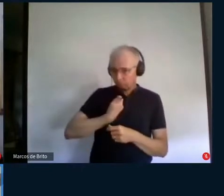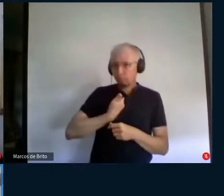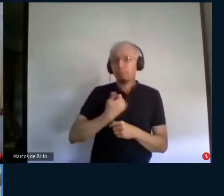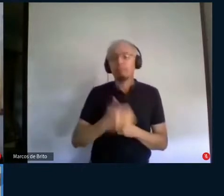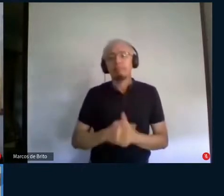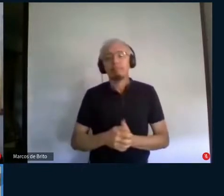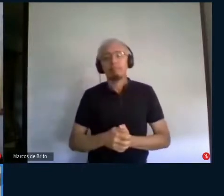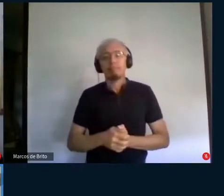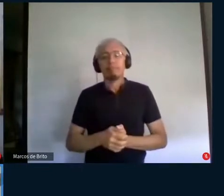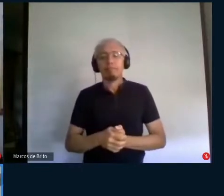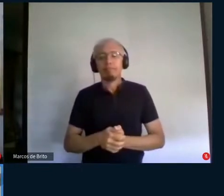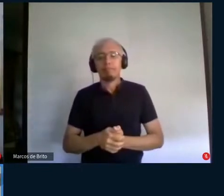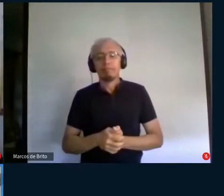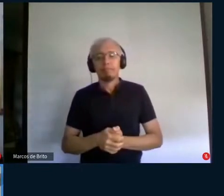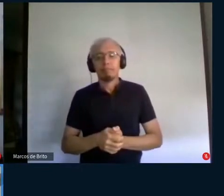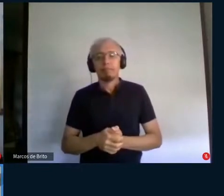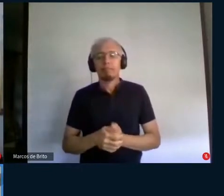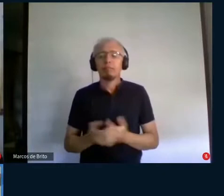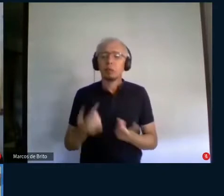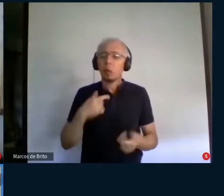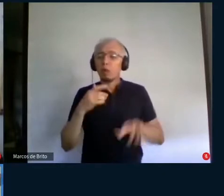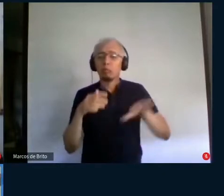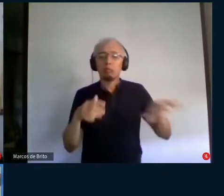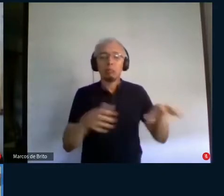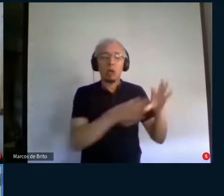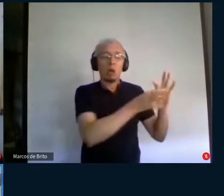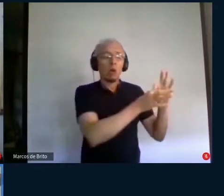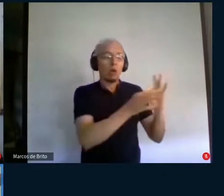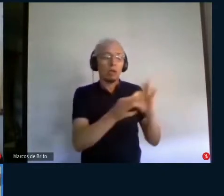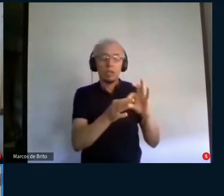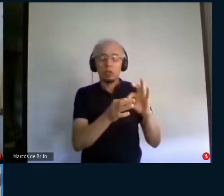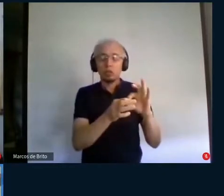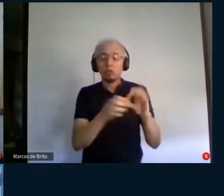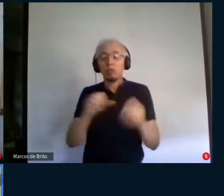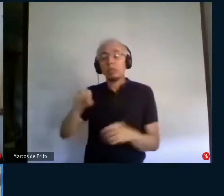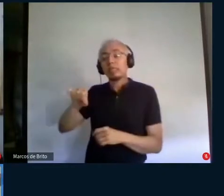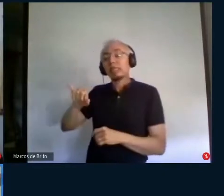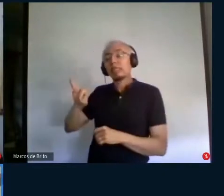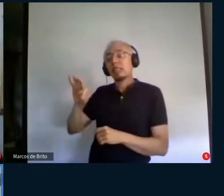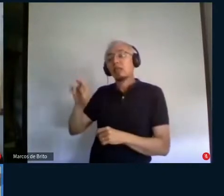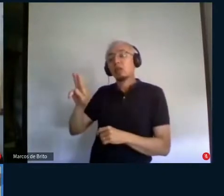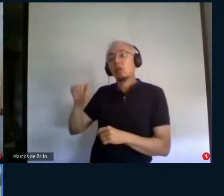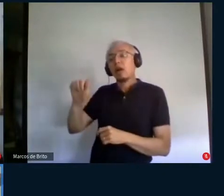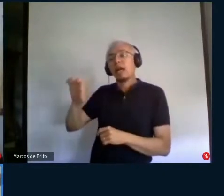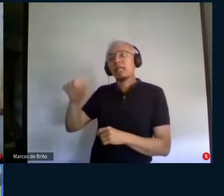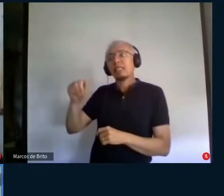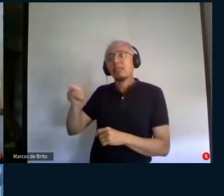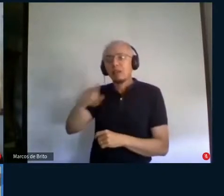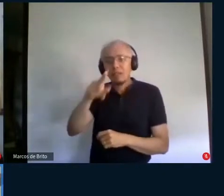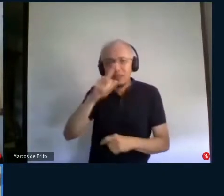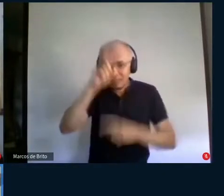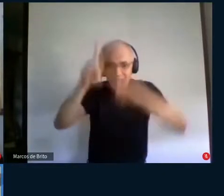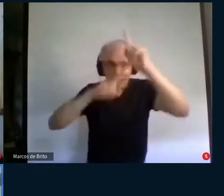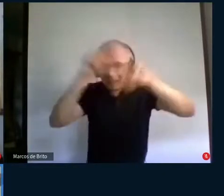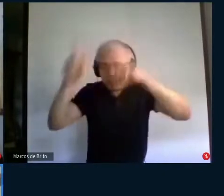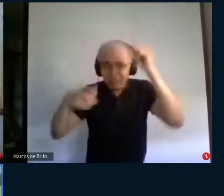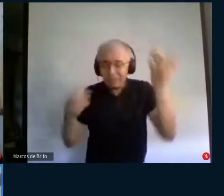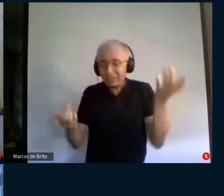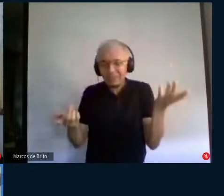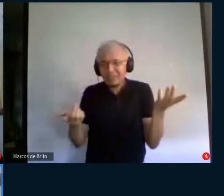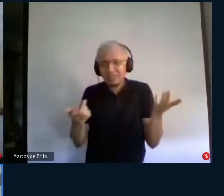essa distinção entre contexto e situação. E se você que inventou esse termo, contexto